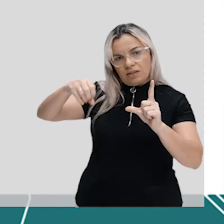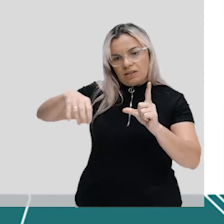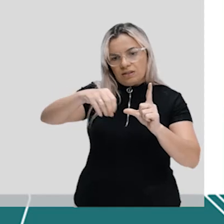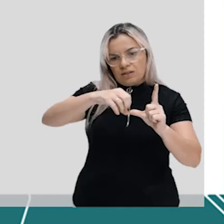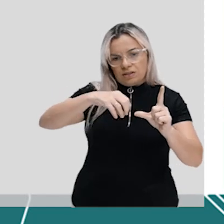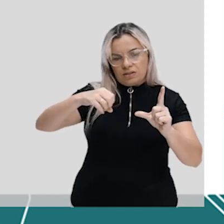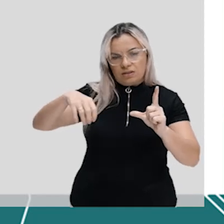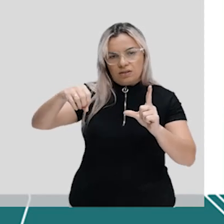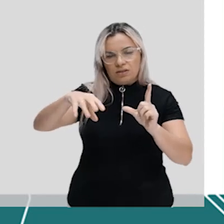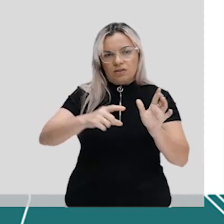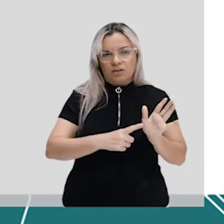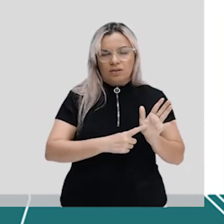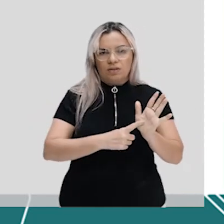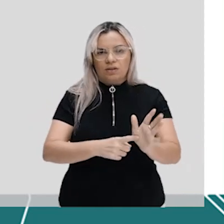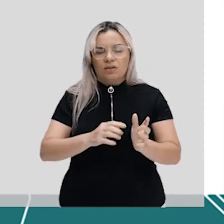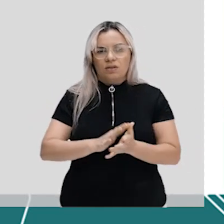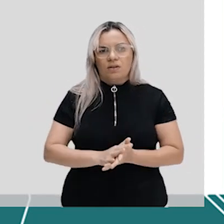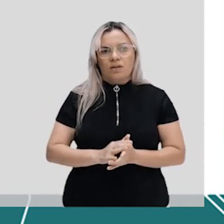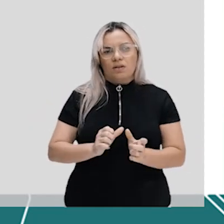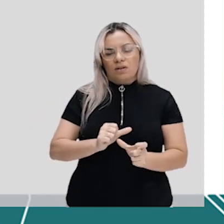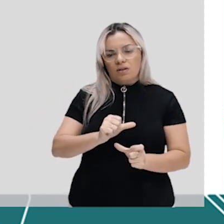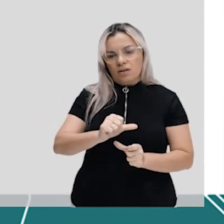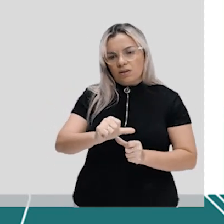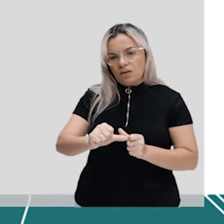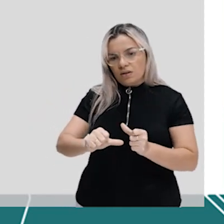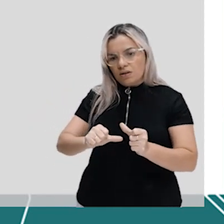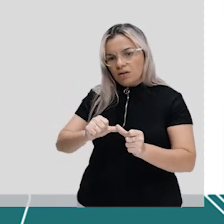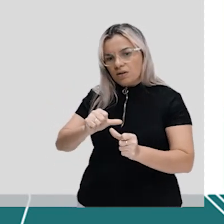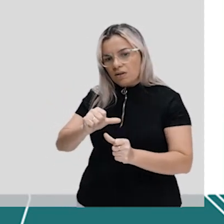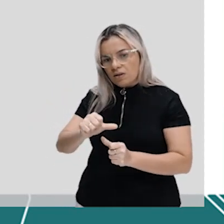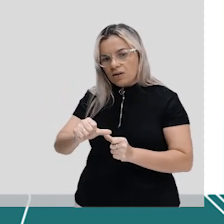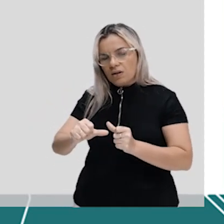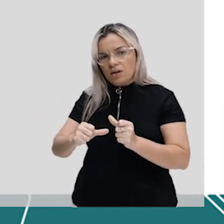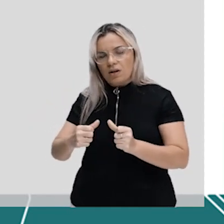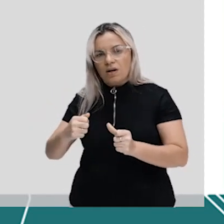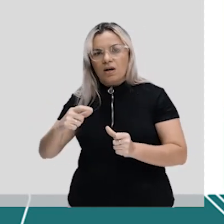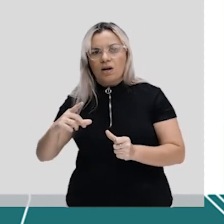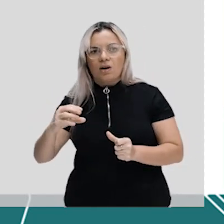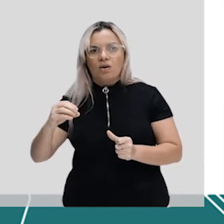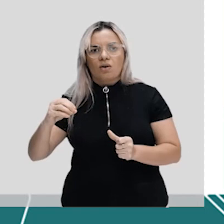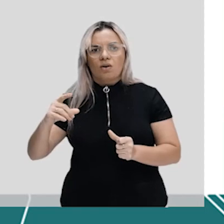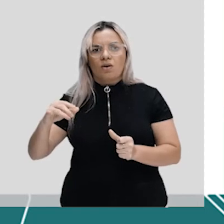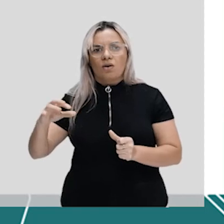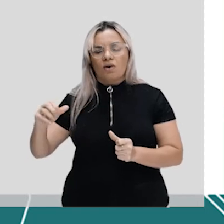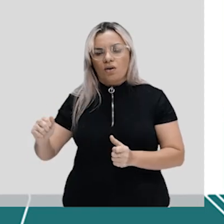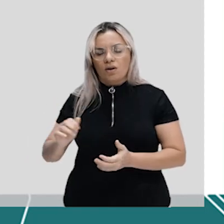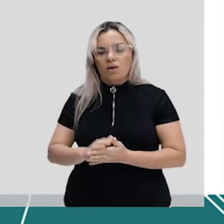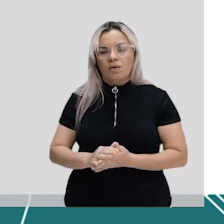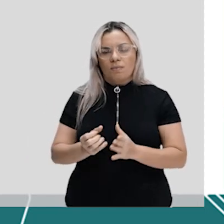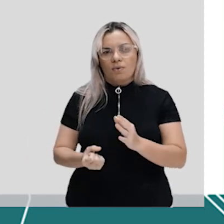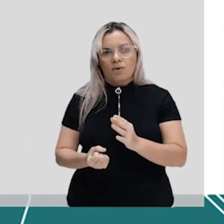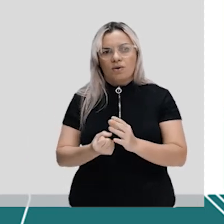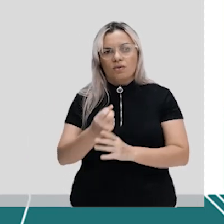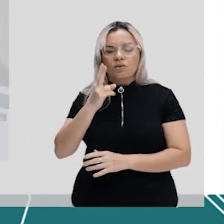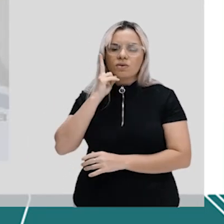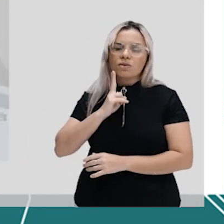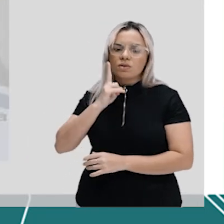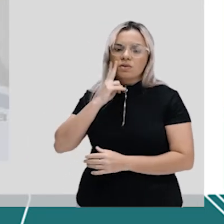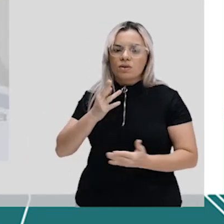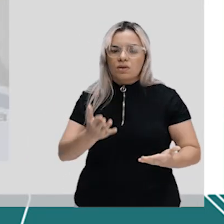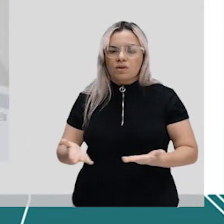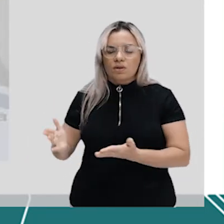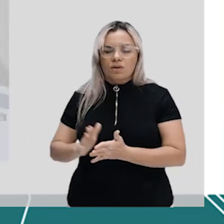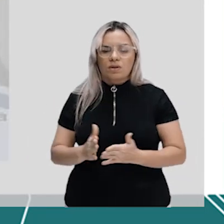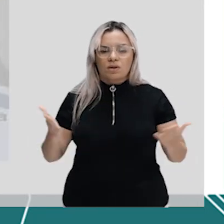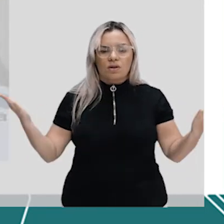isso, né, que o processo de fermentação alcoólica produz o vinho. Tá? E aí agora ele cria uma maneira